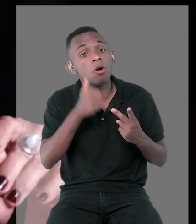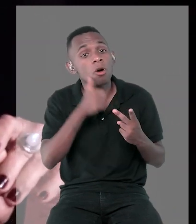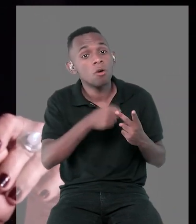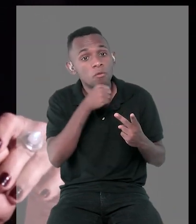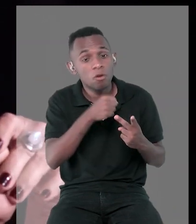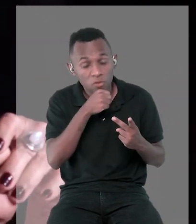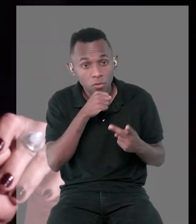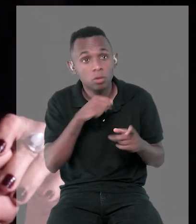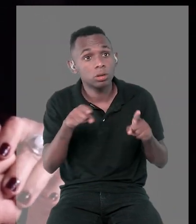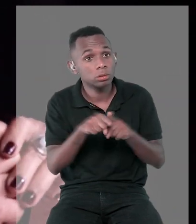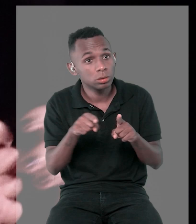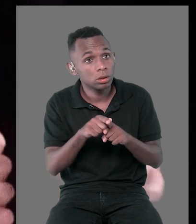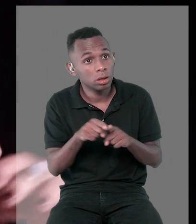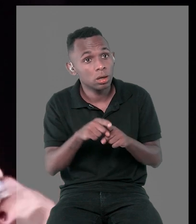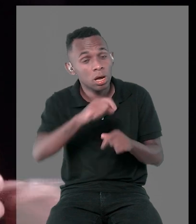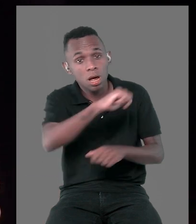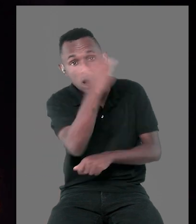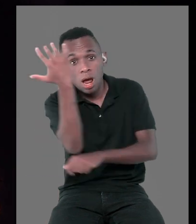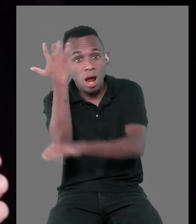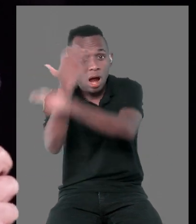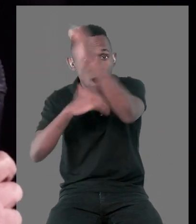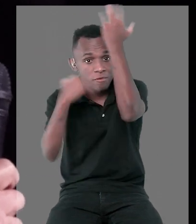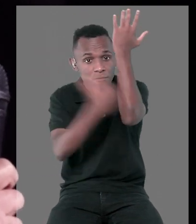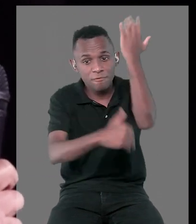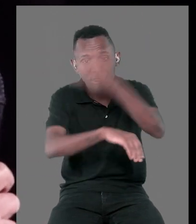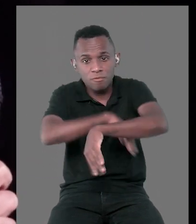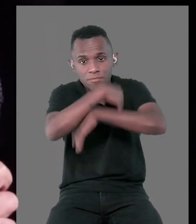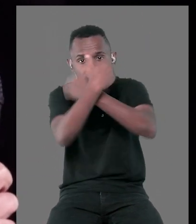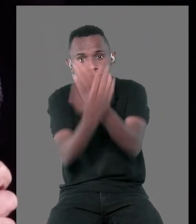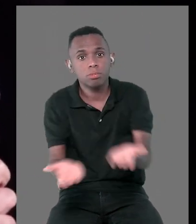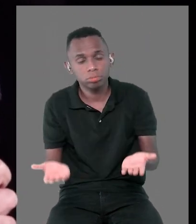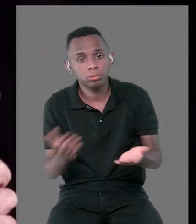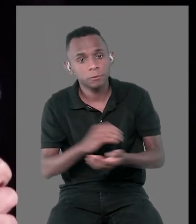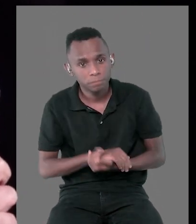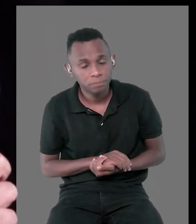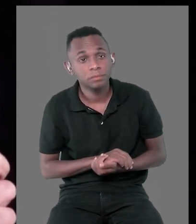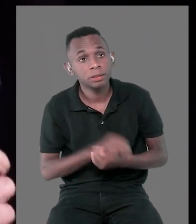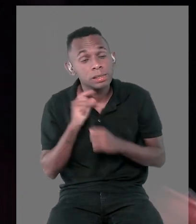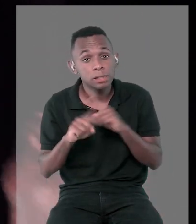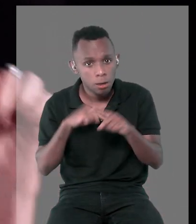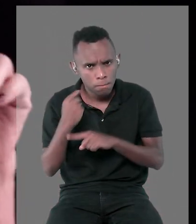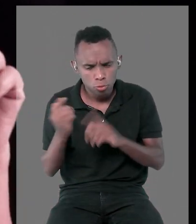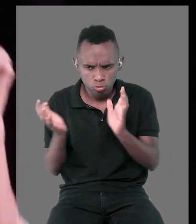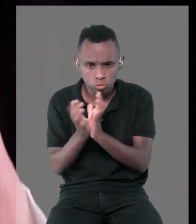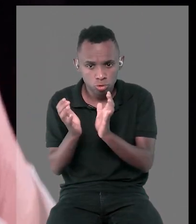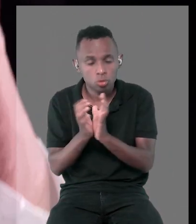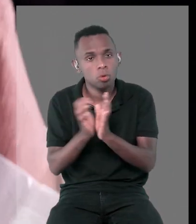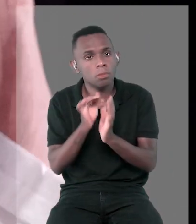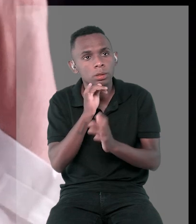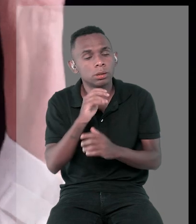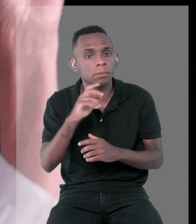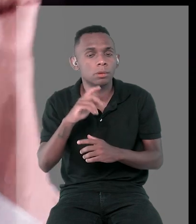avó, como eles derrubavam até as árvores da propriedade. Sabe? E depois a viagem